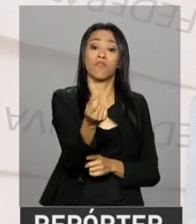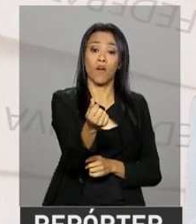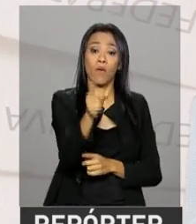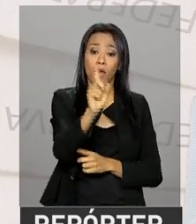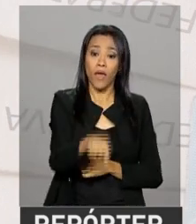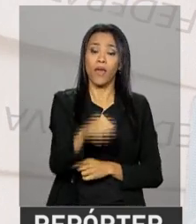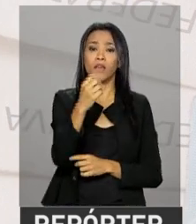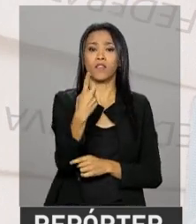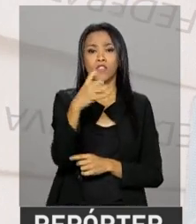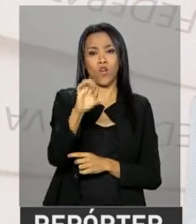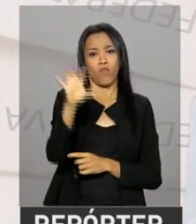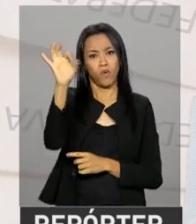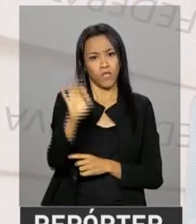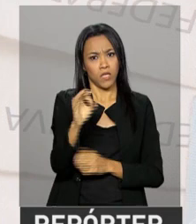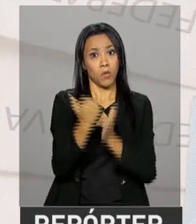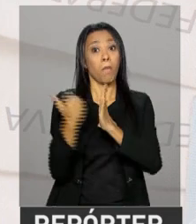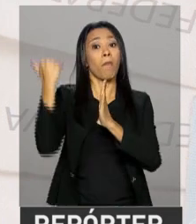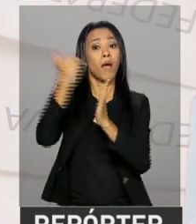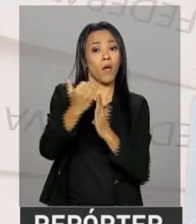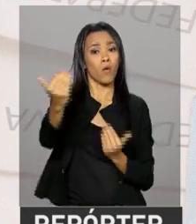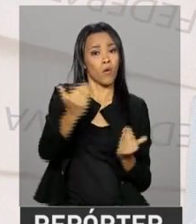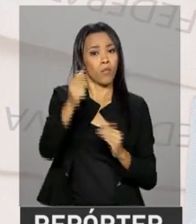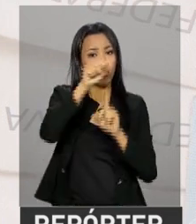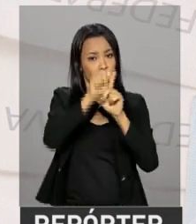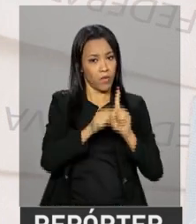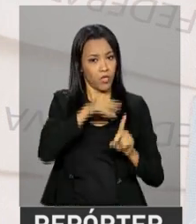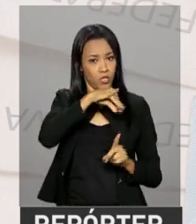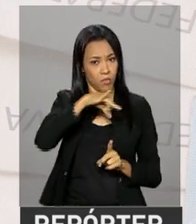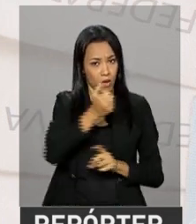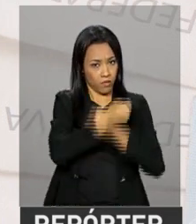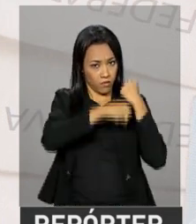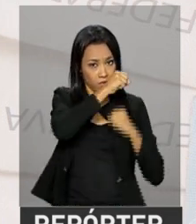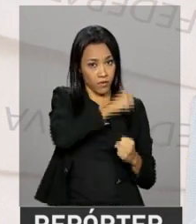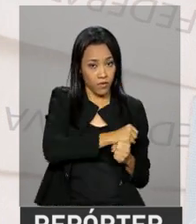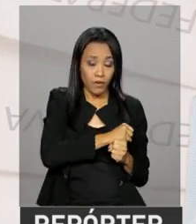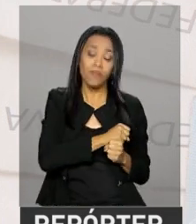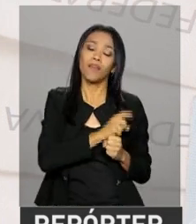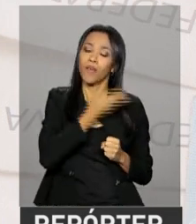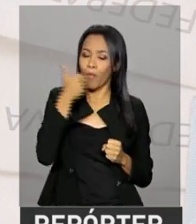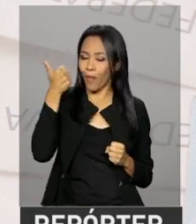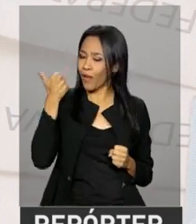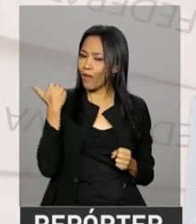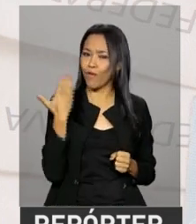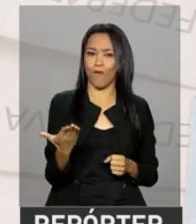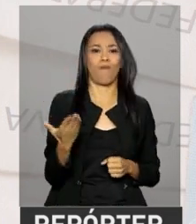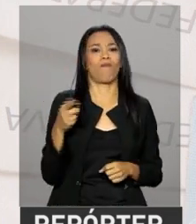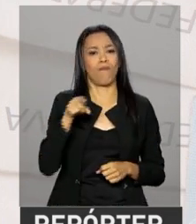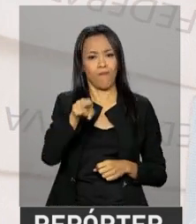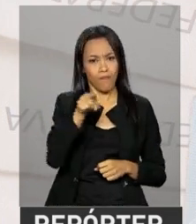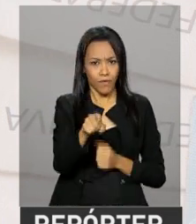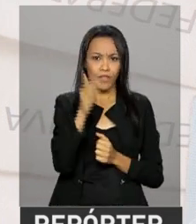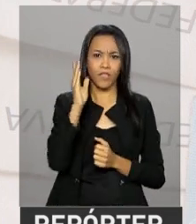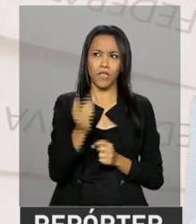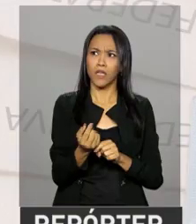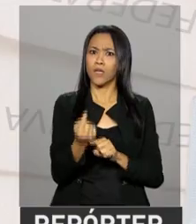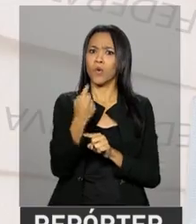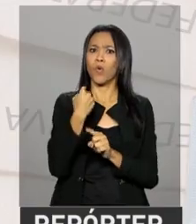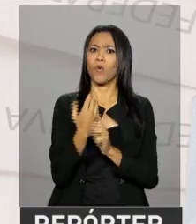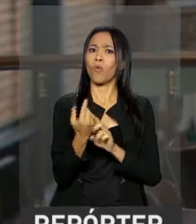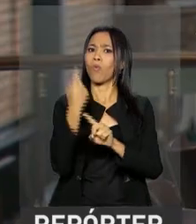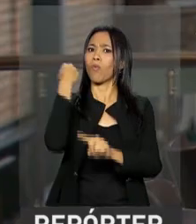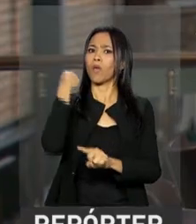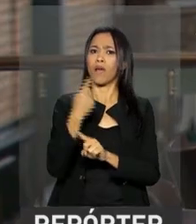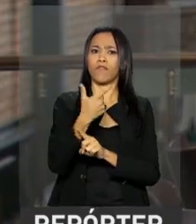maior que o registrado em maio do ano passado eo melhor de toda a série histórica iniciada a 29 anos